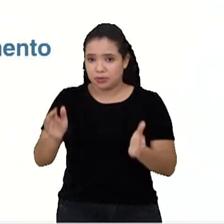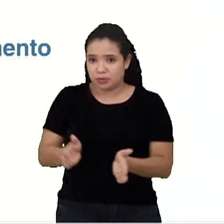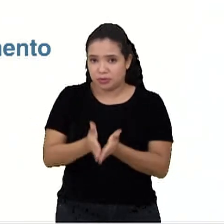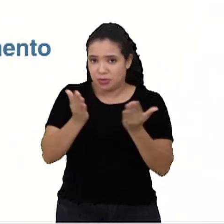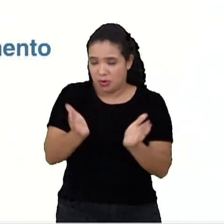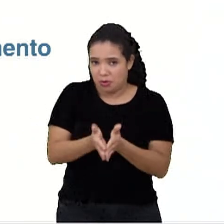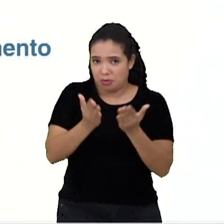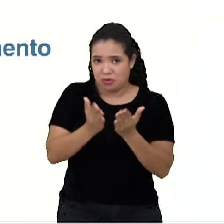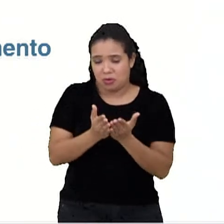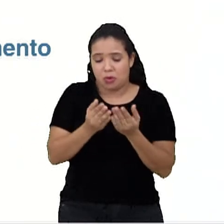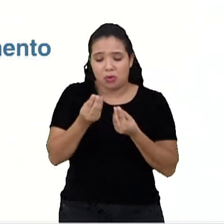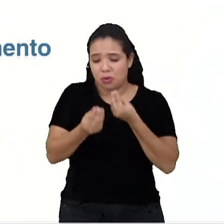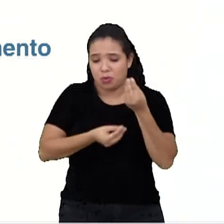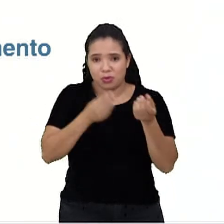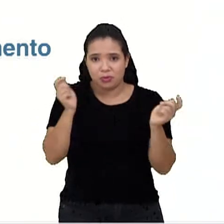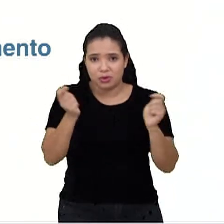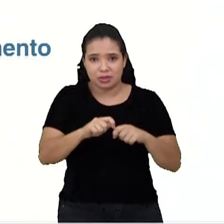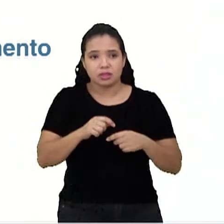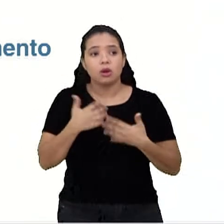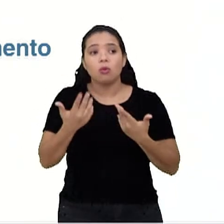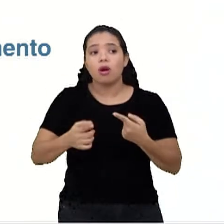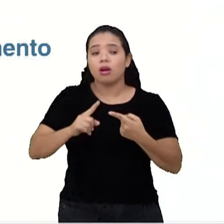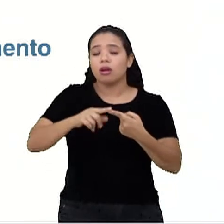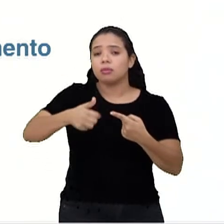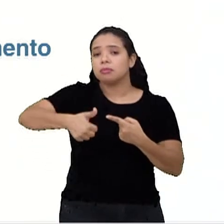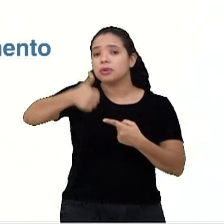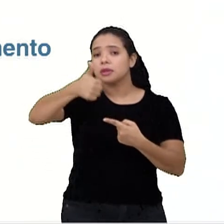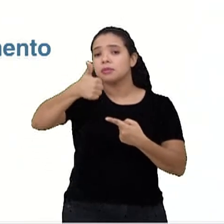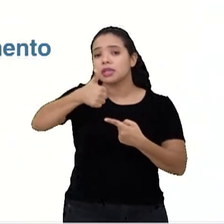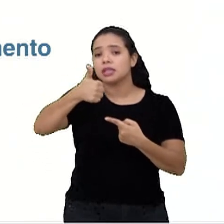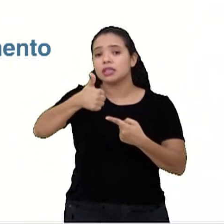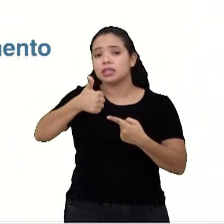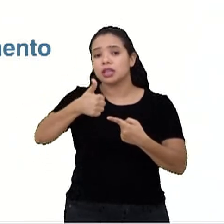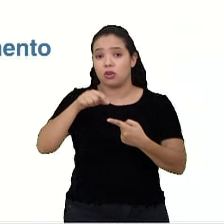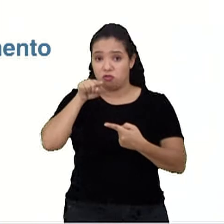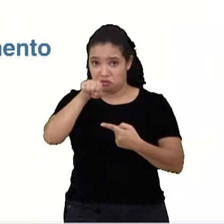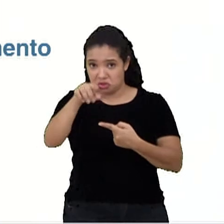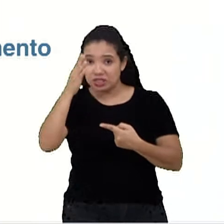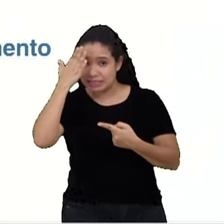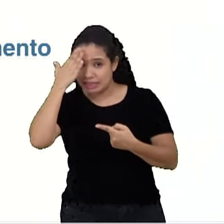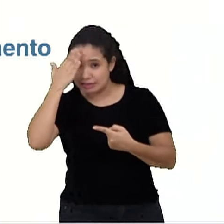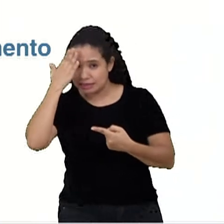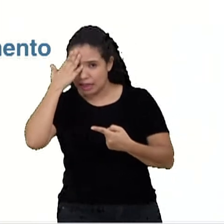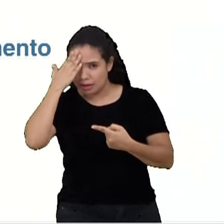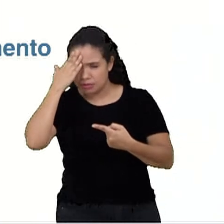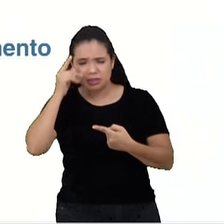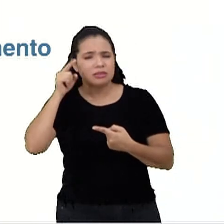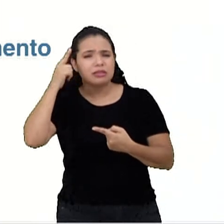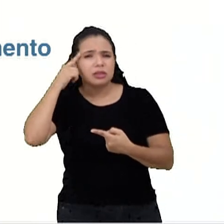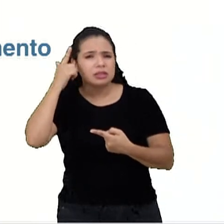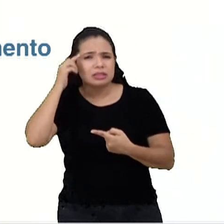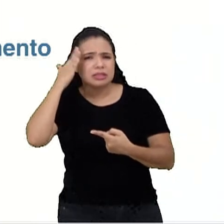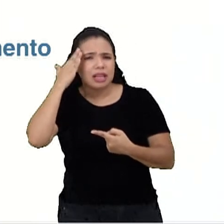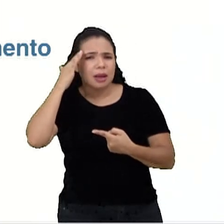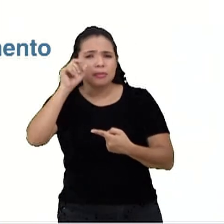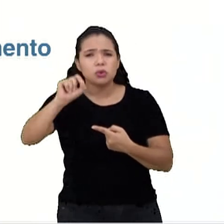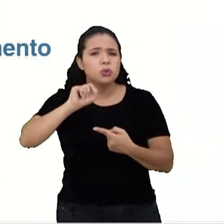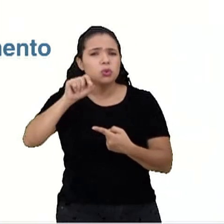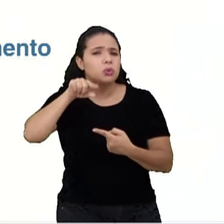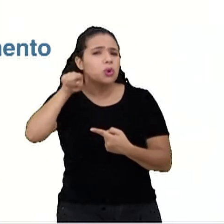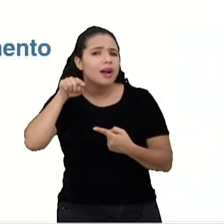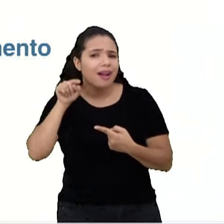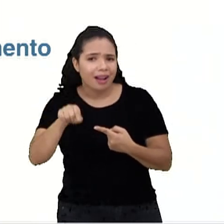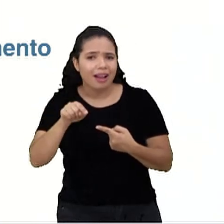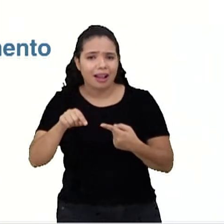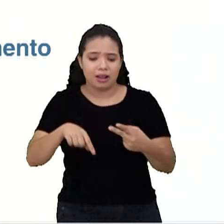fosse possível. Qual é a minha primeira oração? Você sabe. Sabe o quê? Que eu te